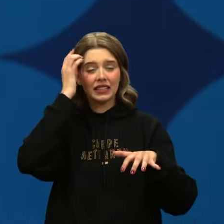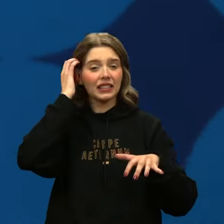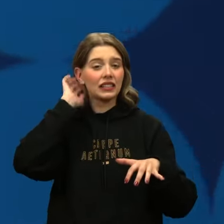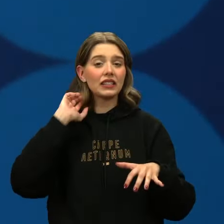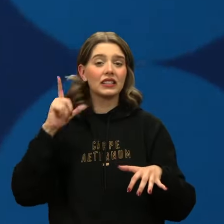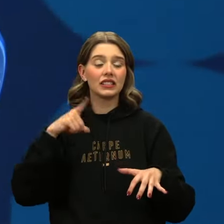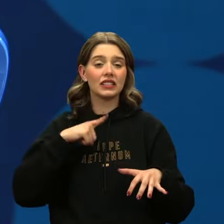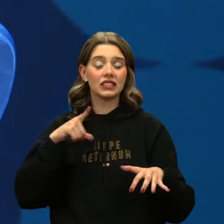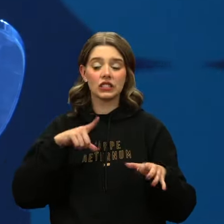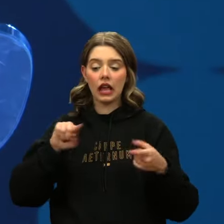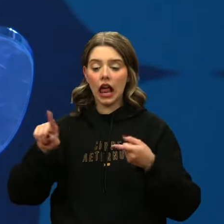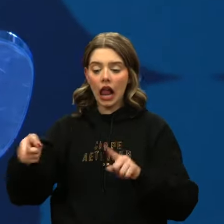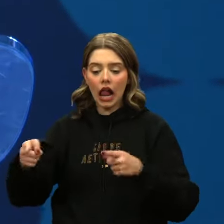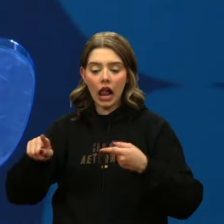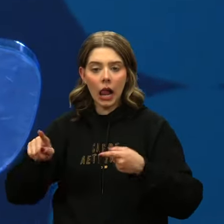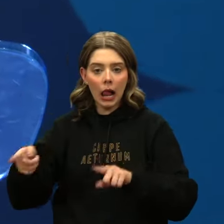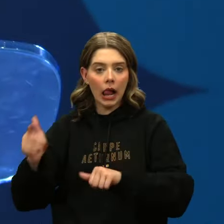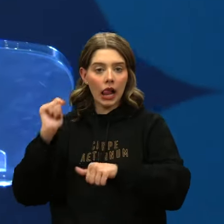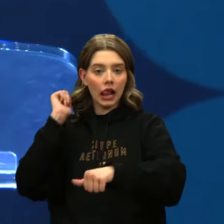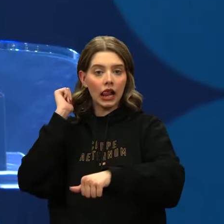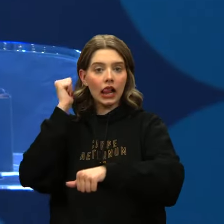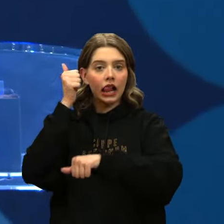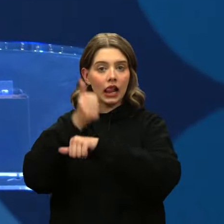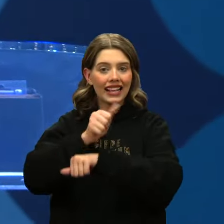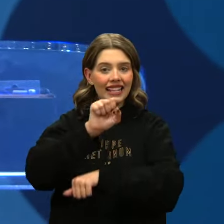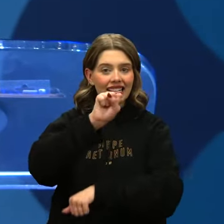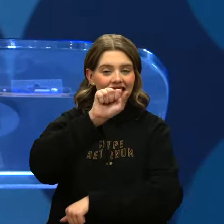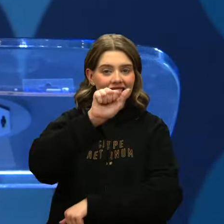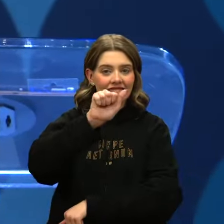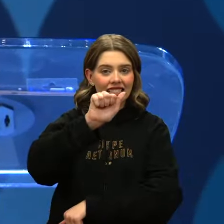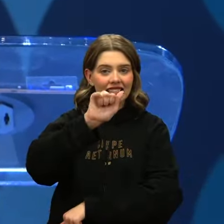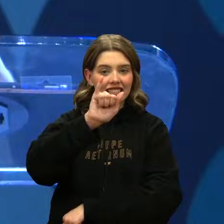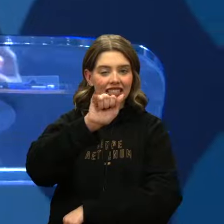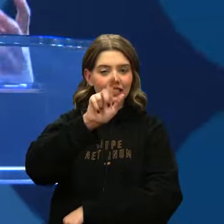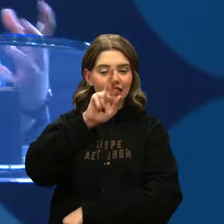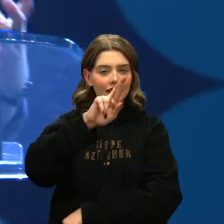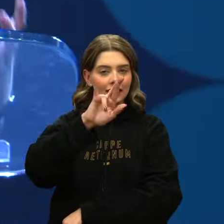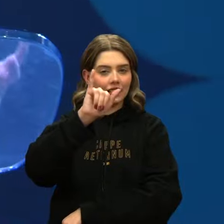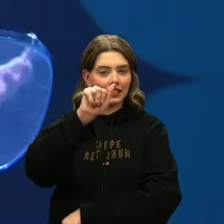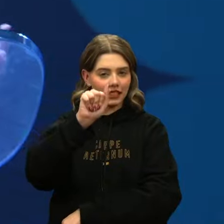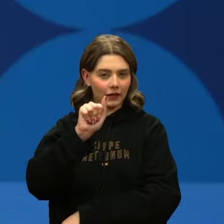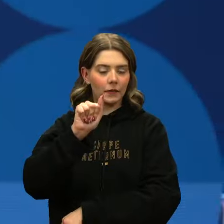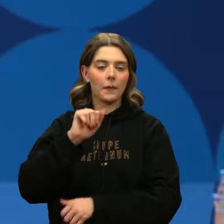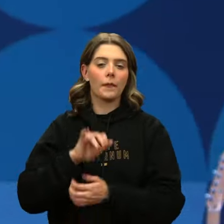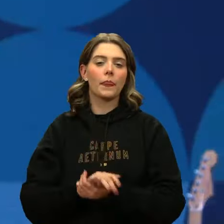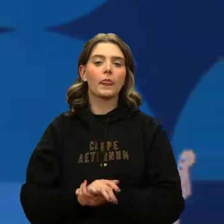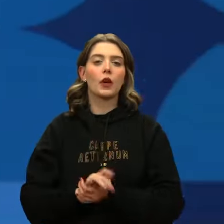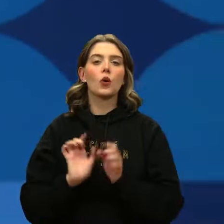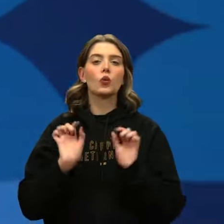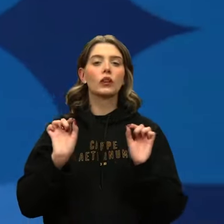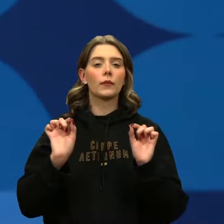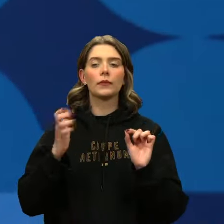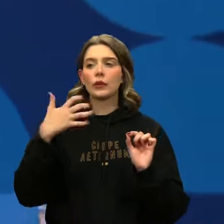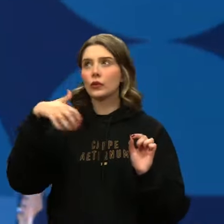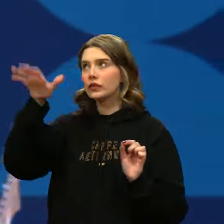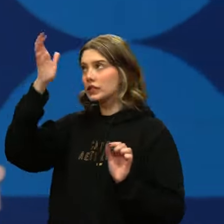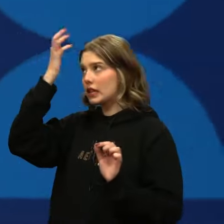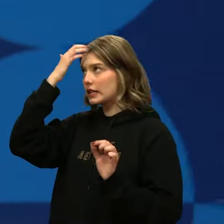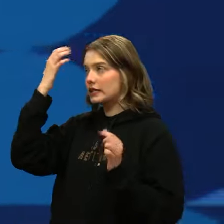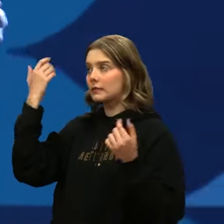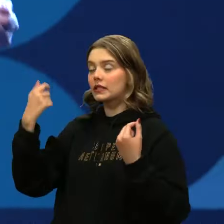um império terrível, que era o império da Assíria. Naquele tempo, os reis precisavam de um servo